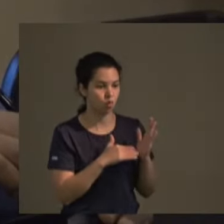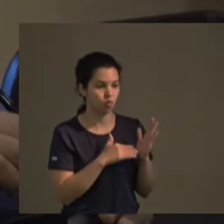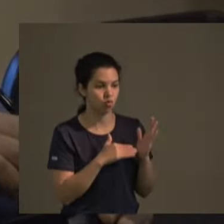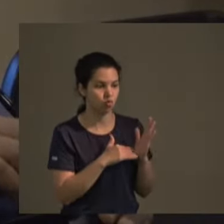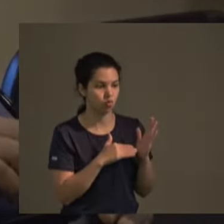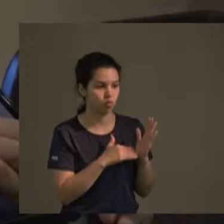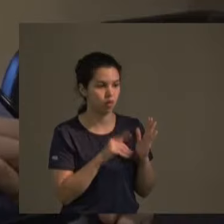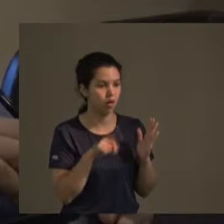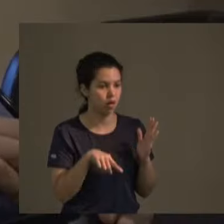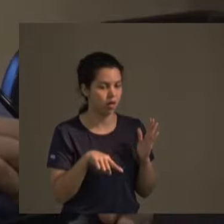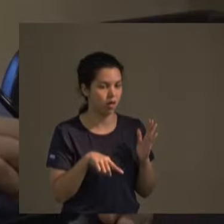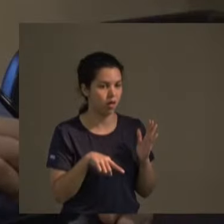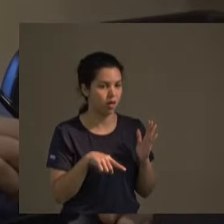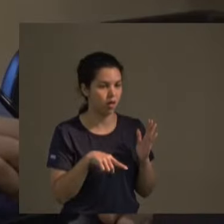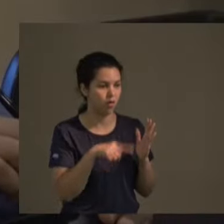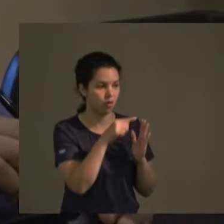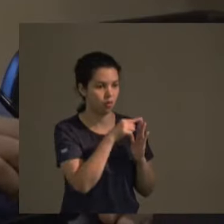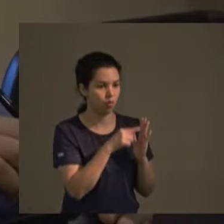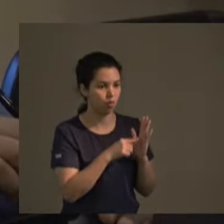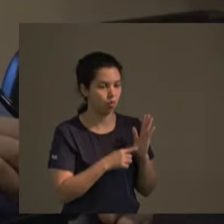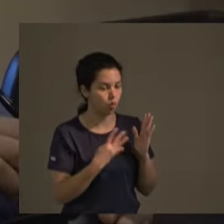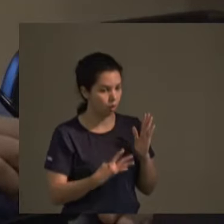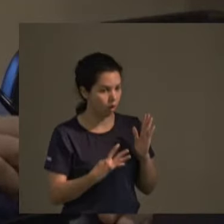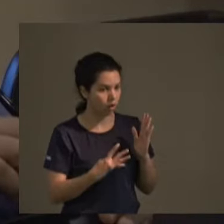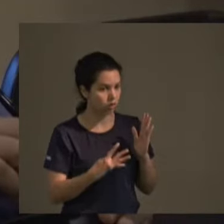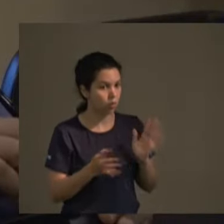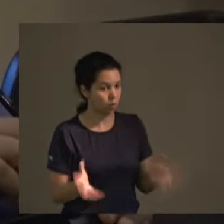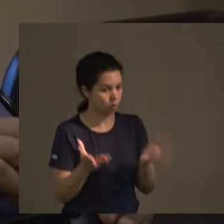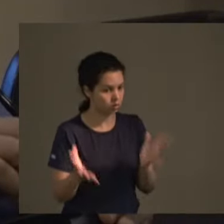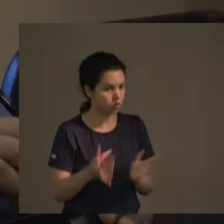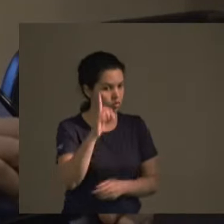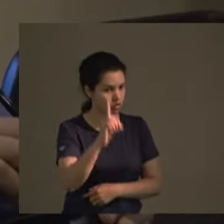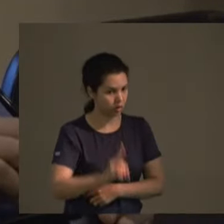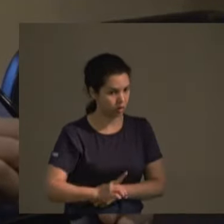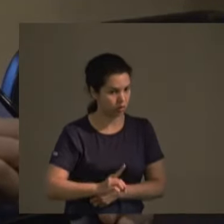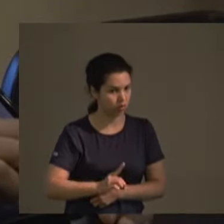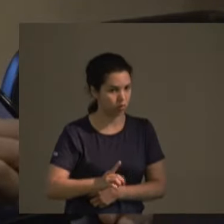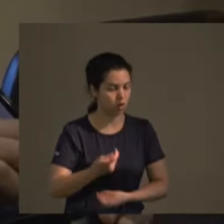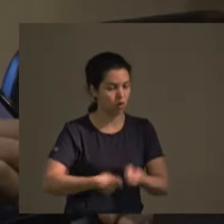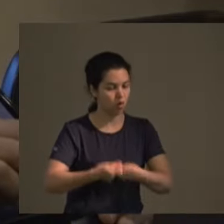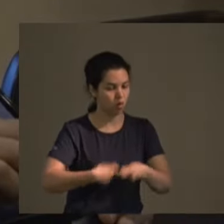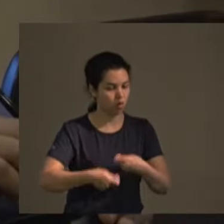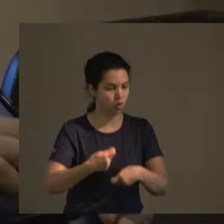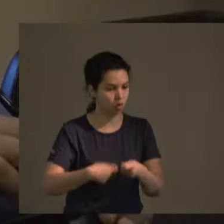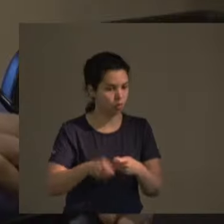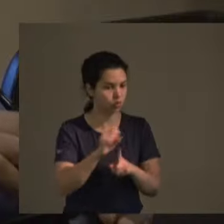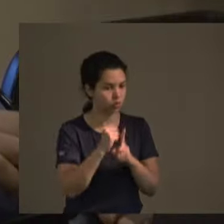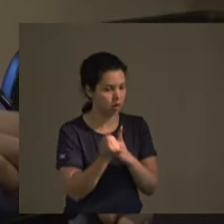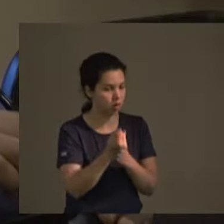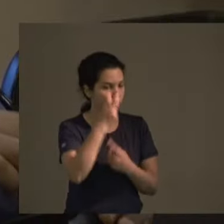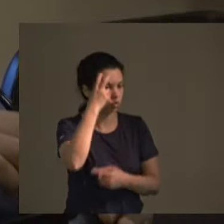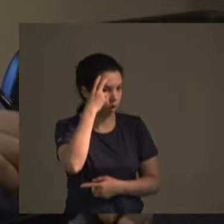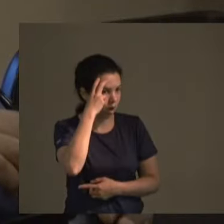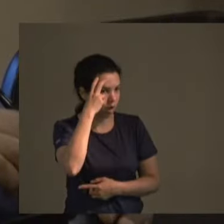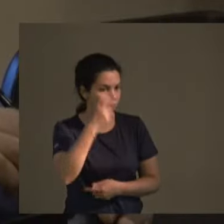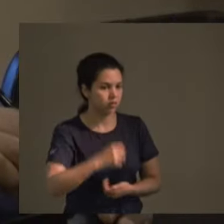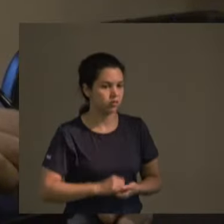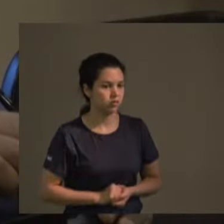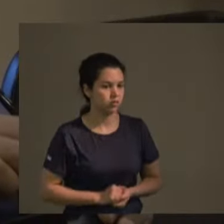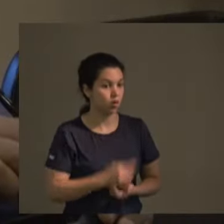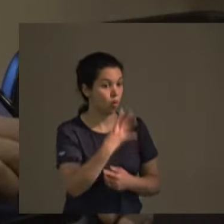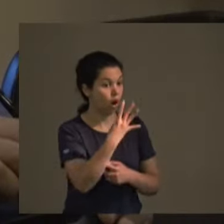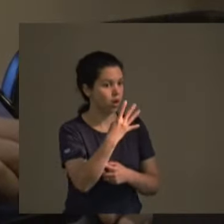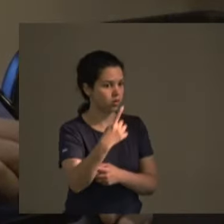eixo da promoção dos direitos econômicos, sociais e culturais, com 41 ações, né, o eixo assim